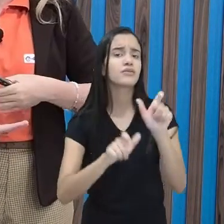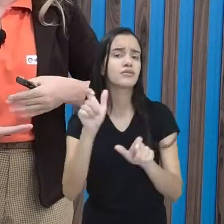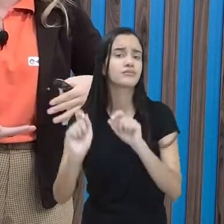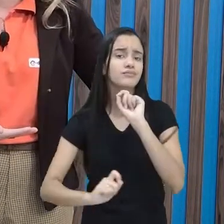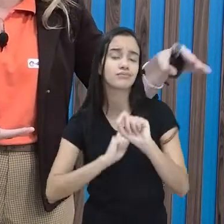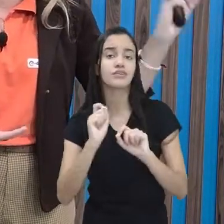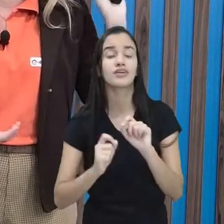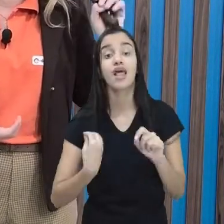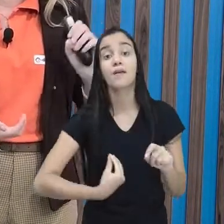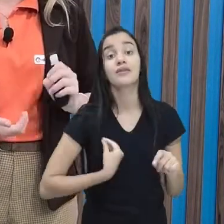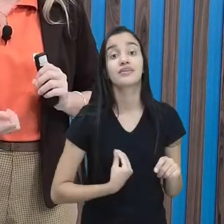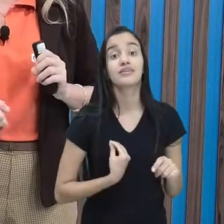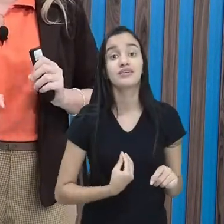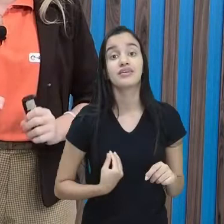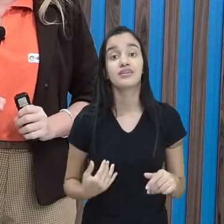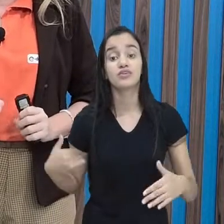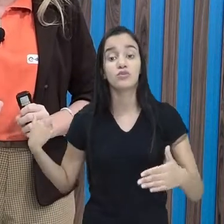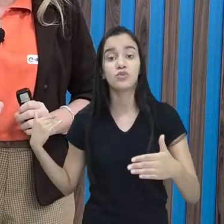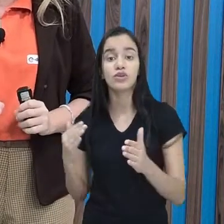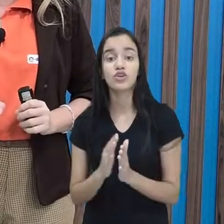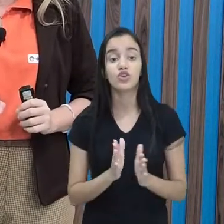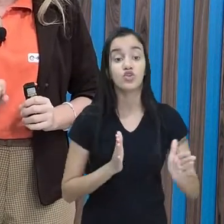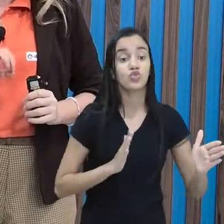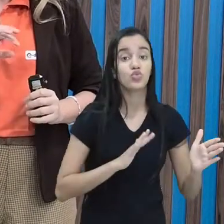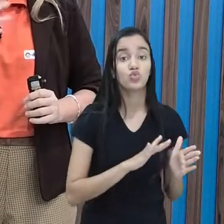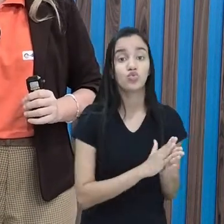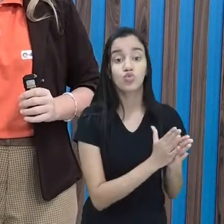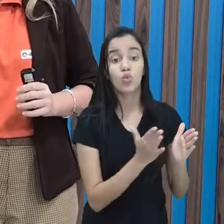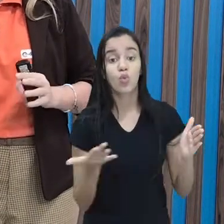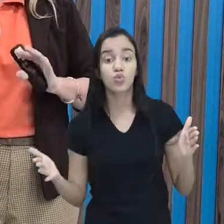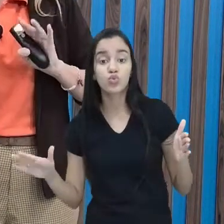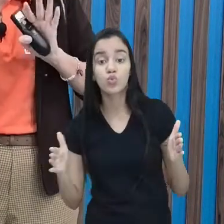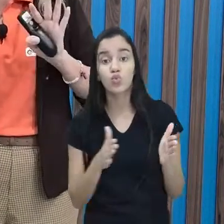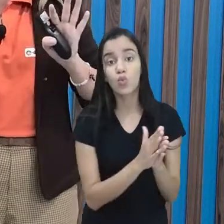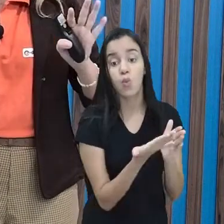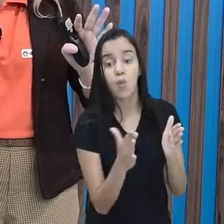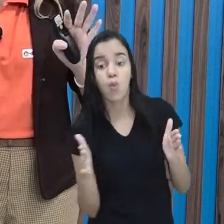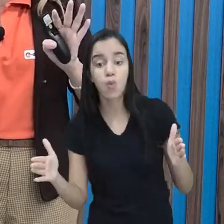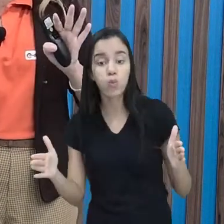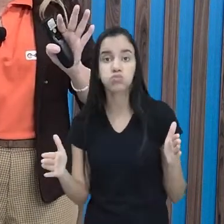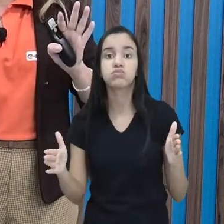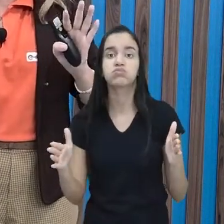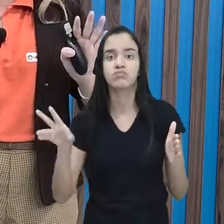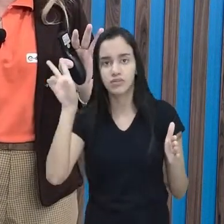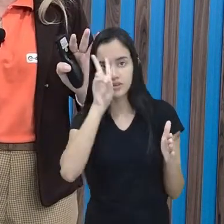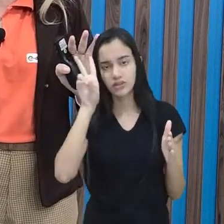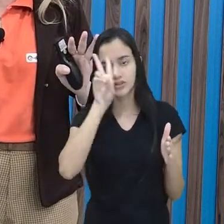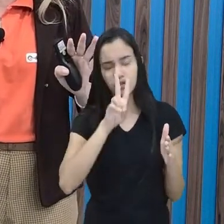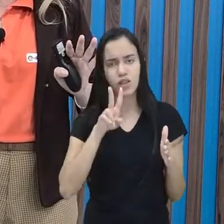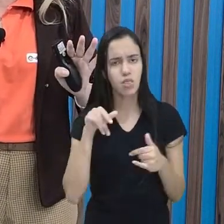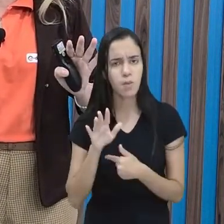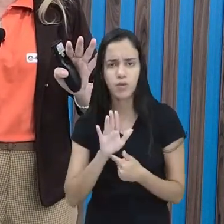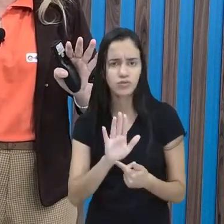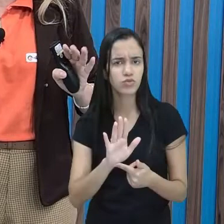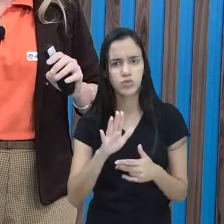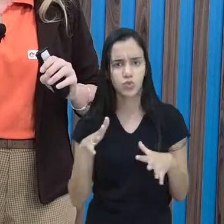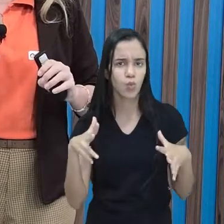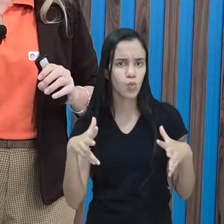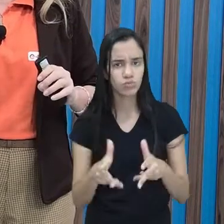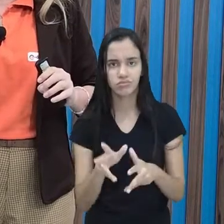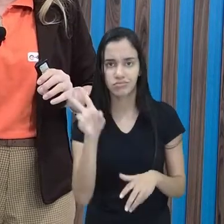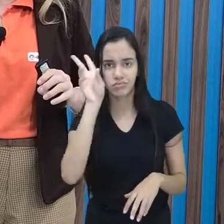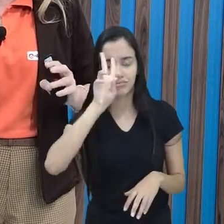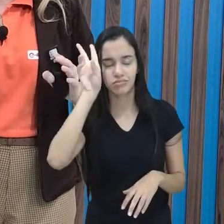em toda a história. Personagens secundários estão presentes de vez em quando, ele não aparece em toda a história.